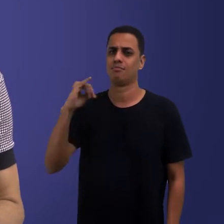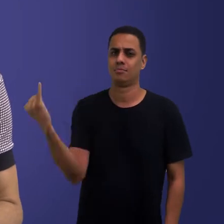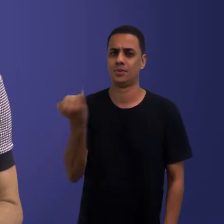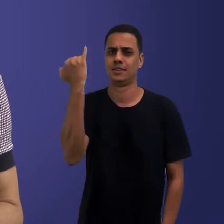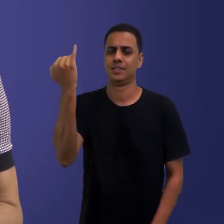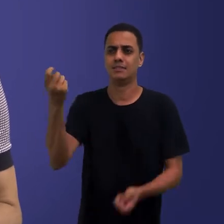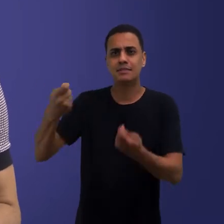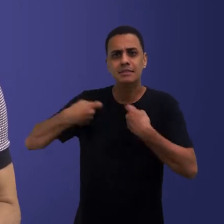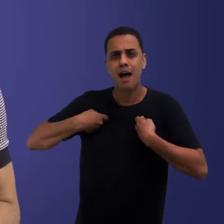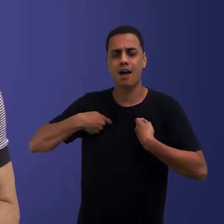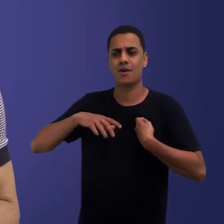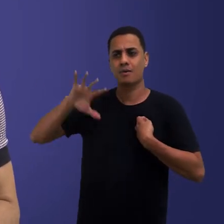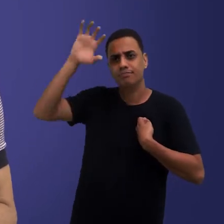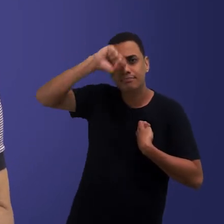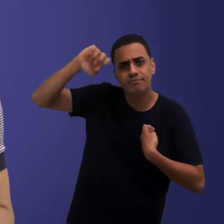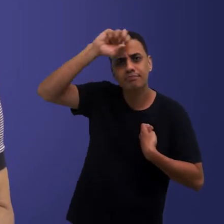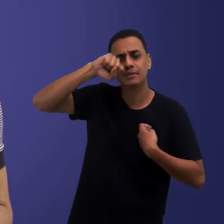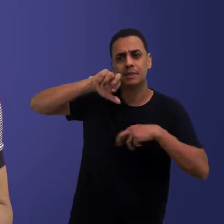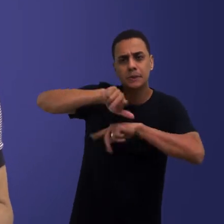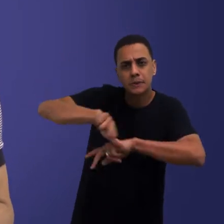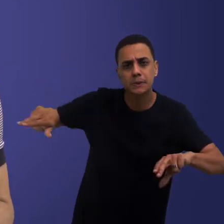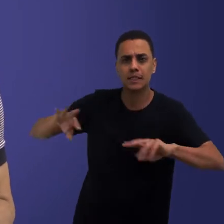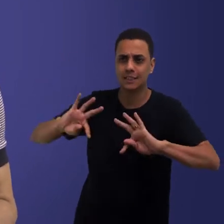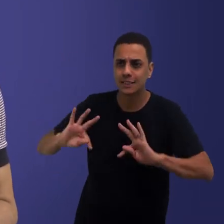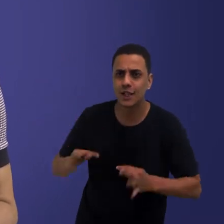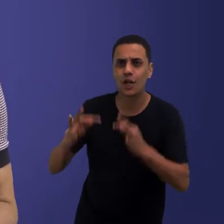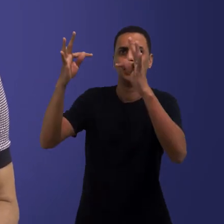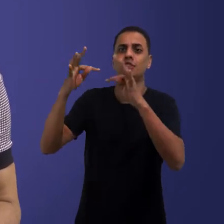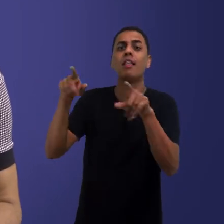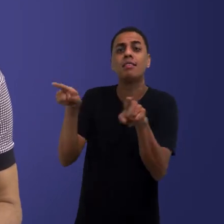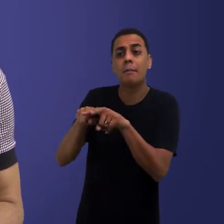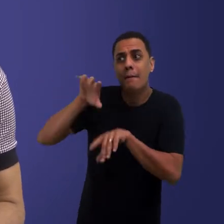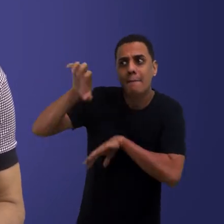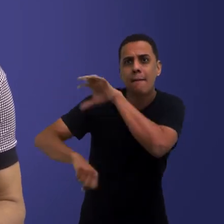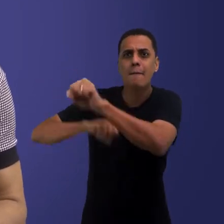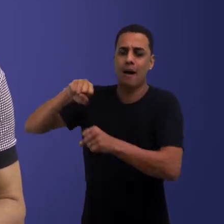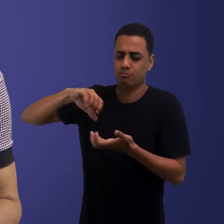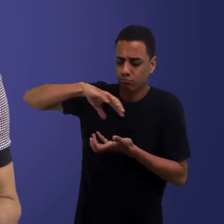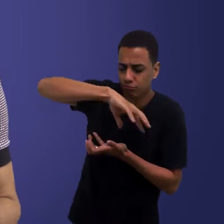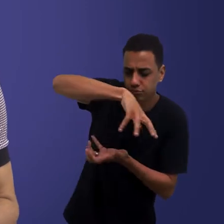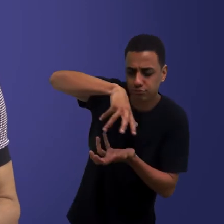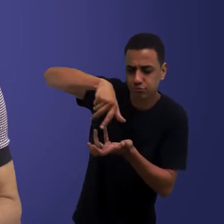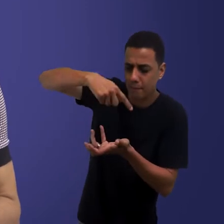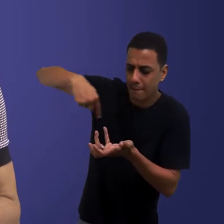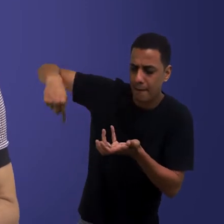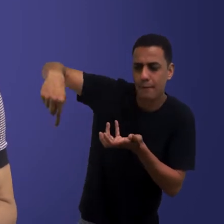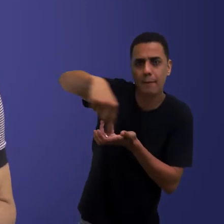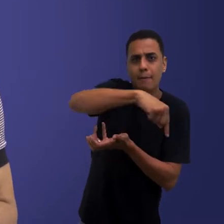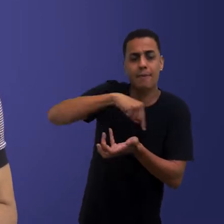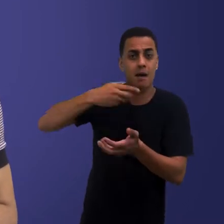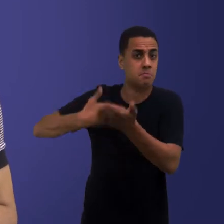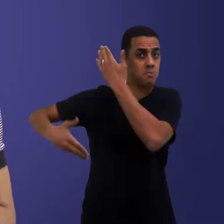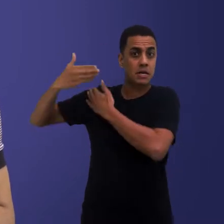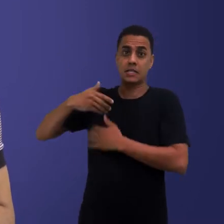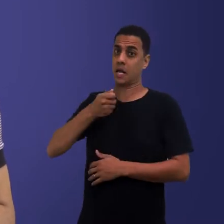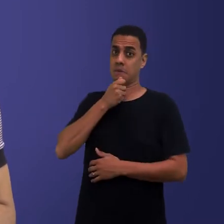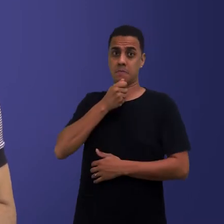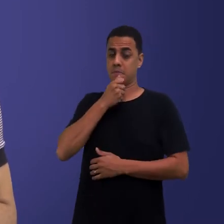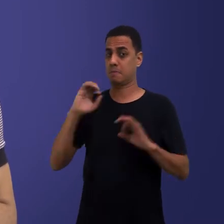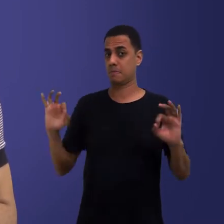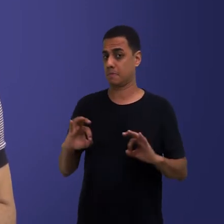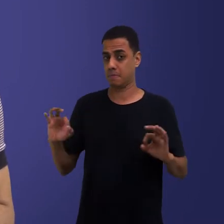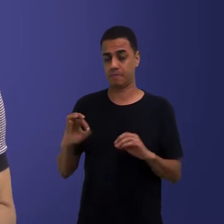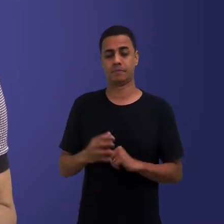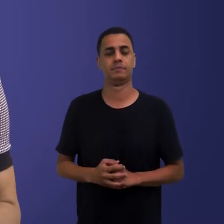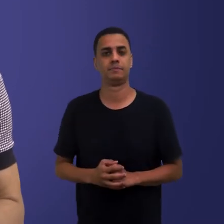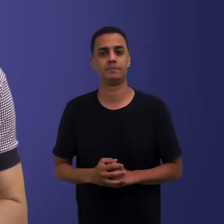poderoso sistema de conhecimento responsável por avanços tecnológicos e conquistas espaciais sem precedentes.